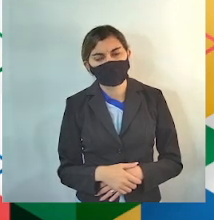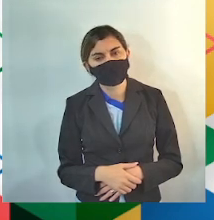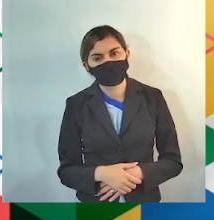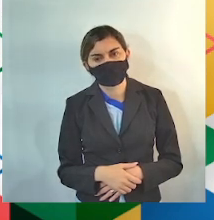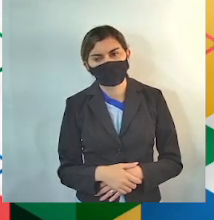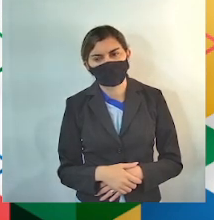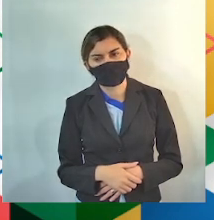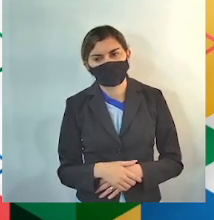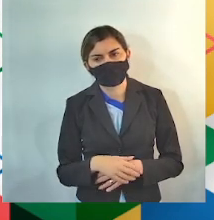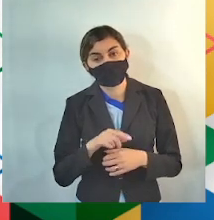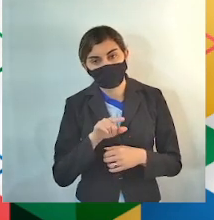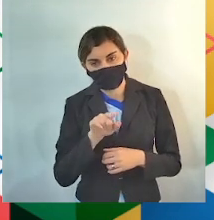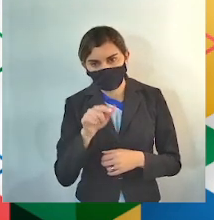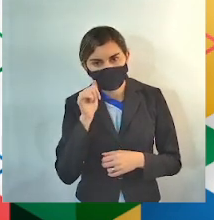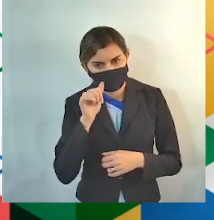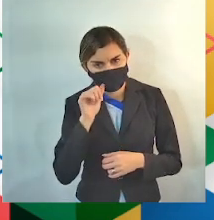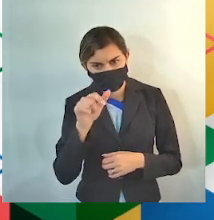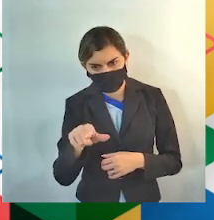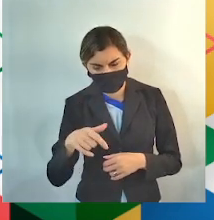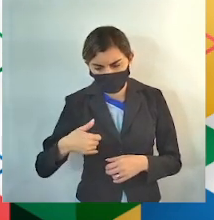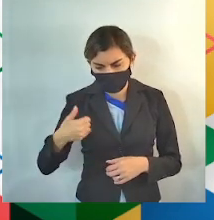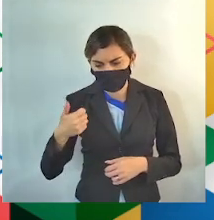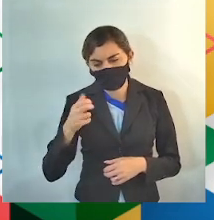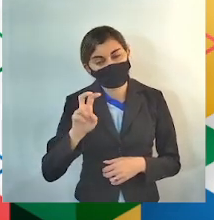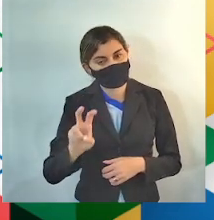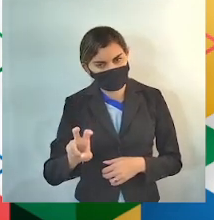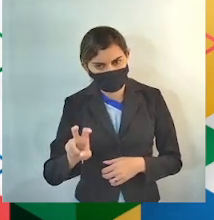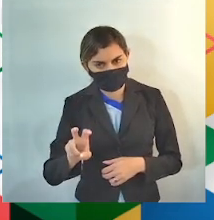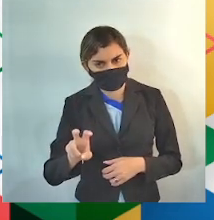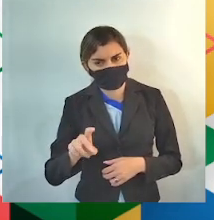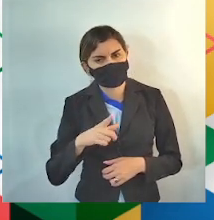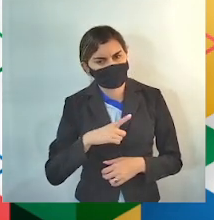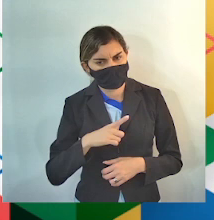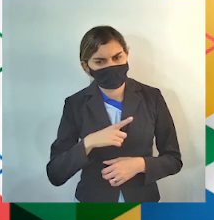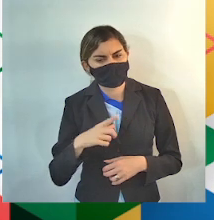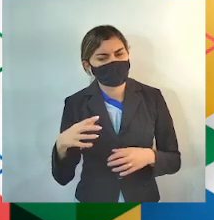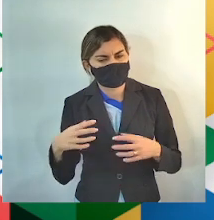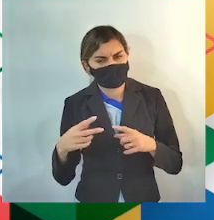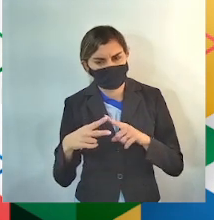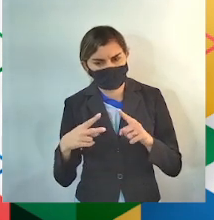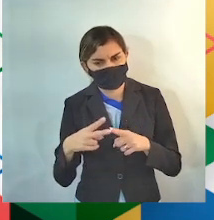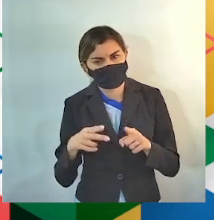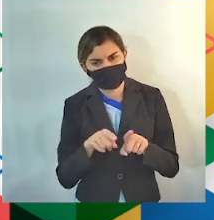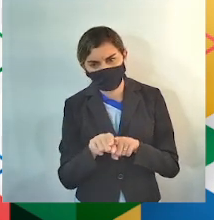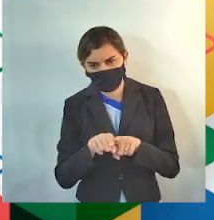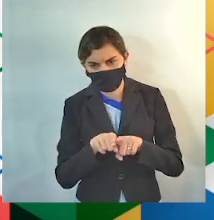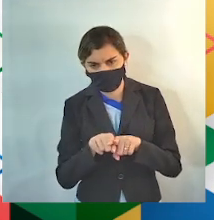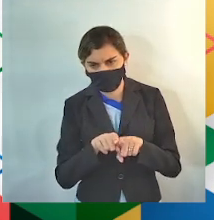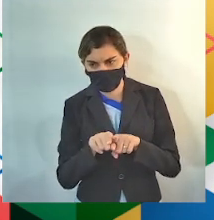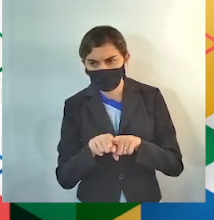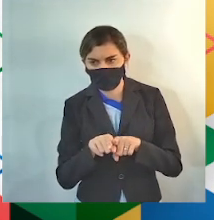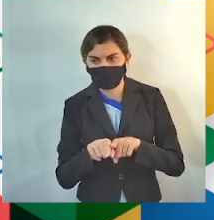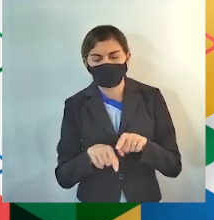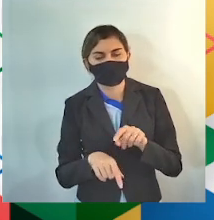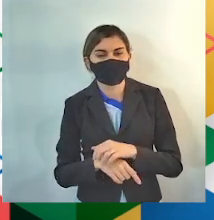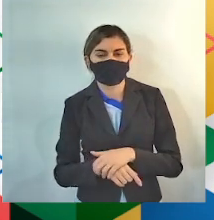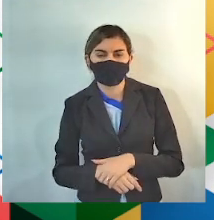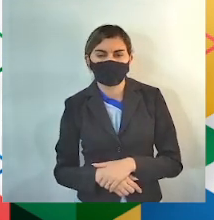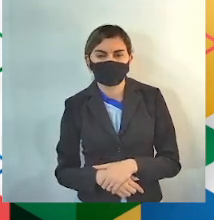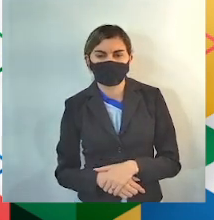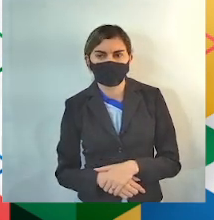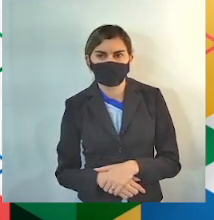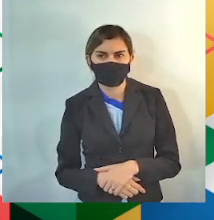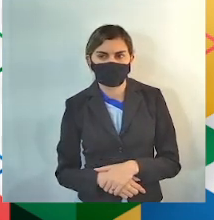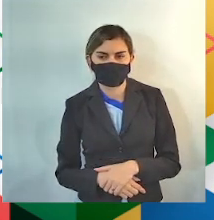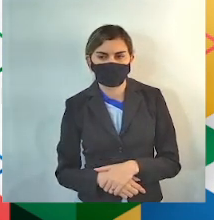brothers. Ela tem 15 anos de idade e tem 2 irmãos. She goes to